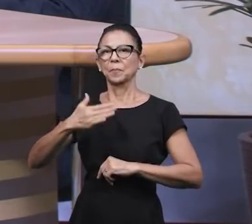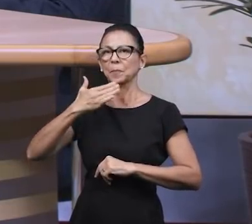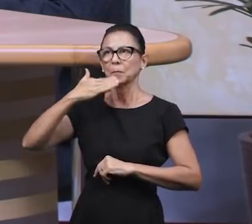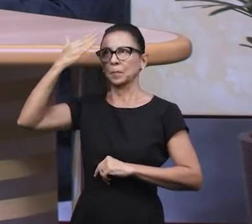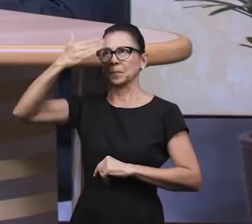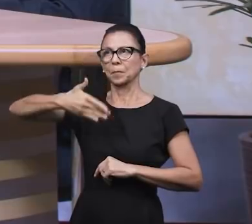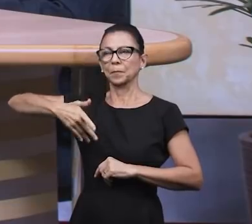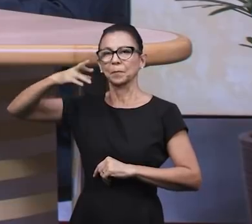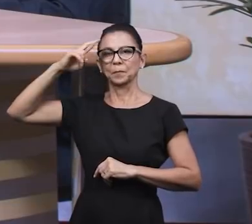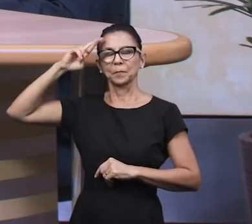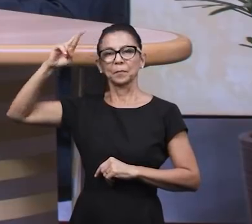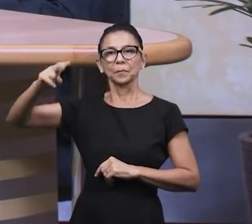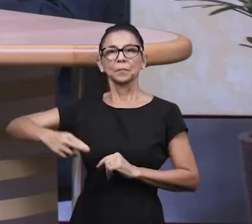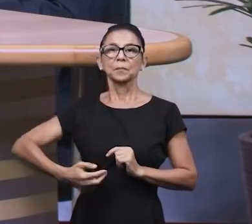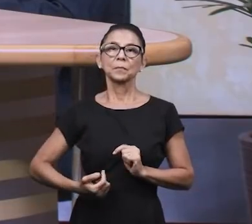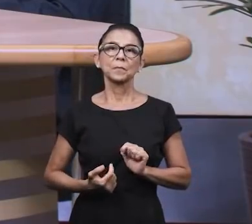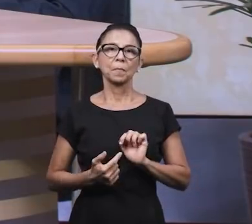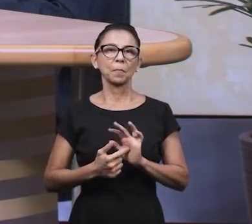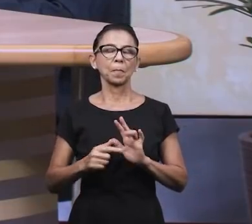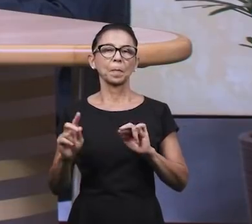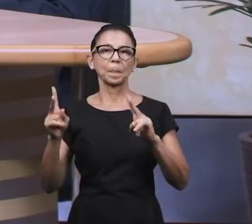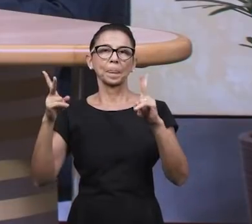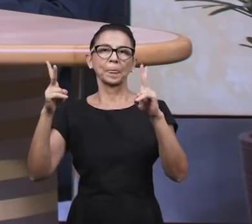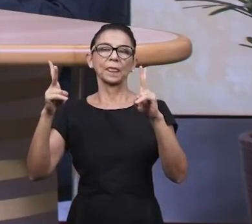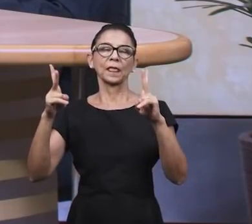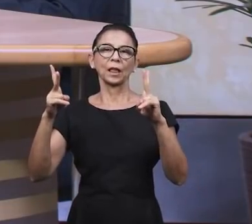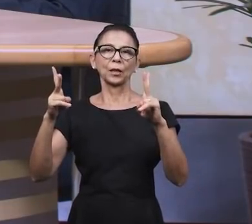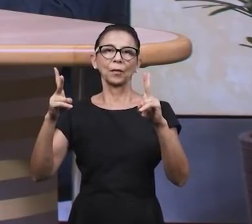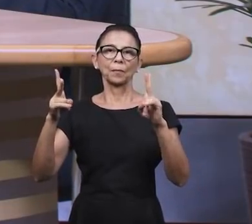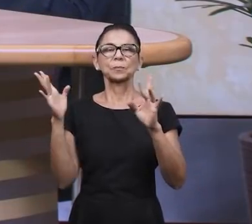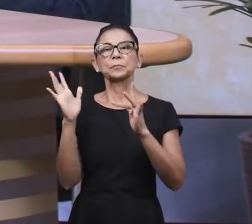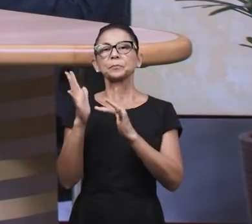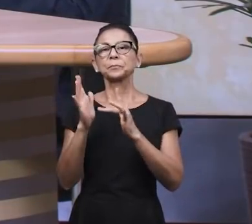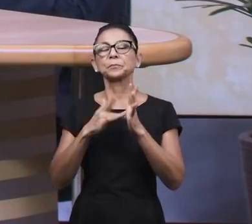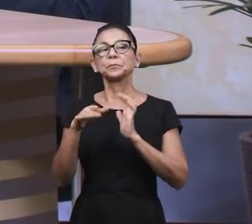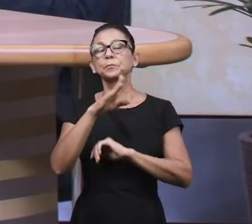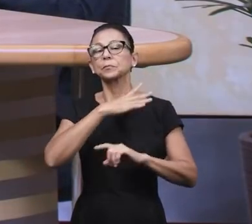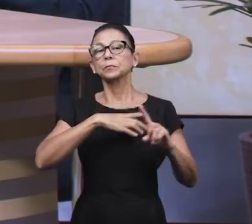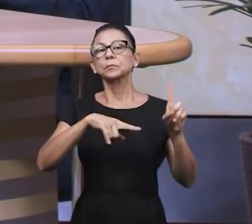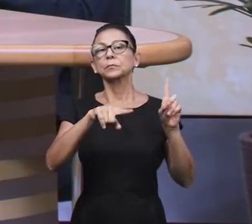Senhor, está a figura da grande vitória que nos dá o Senhor Jesus. Porque o Senhor Jesus,